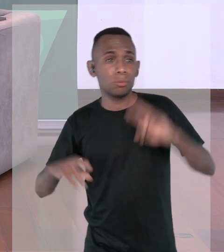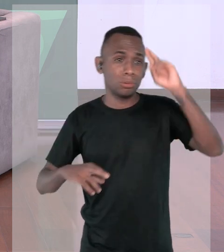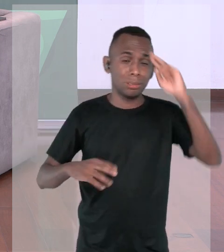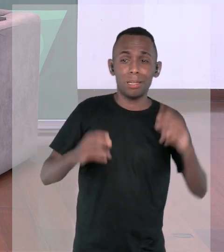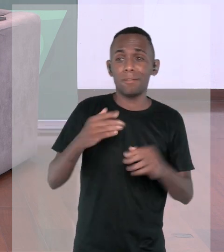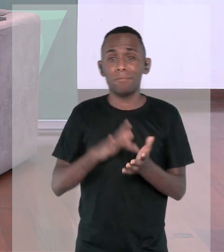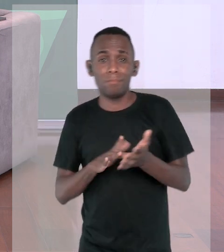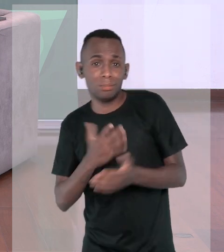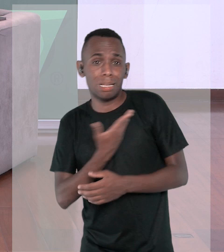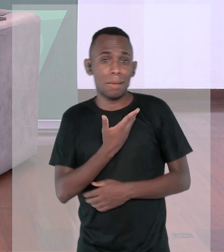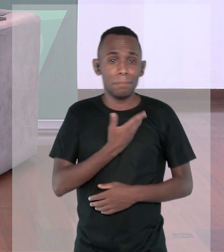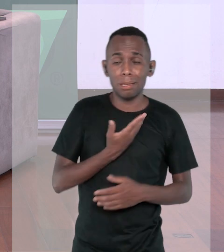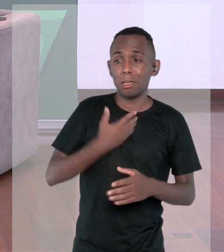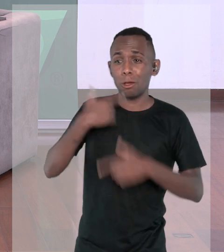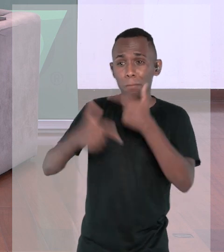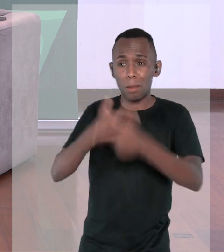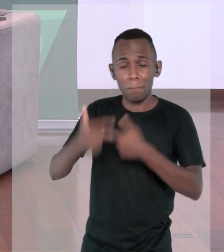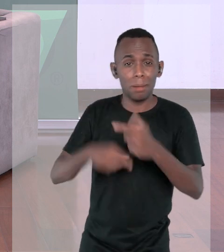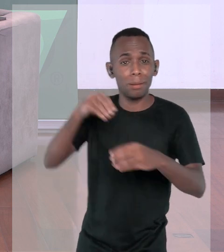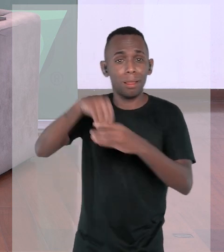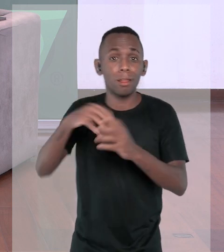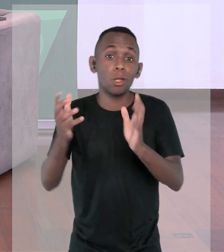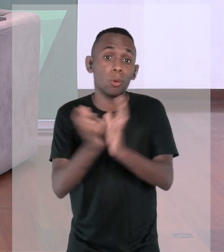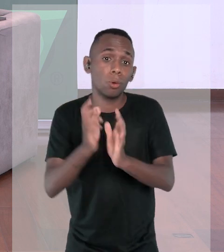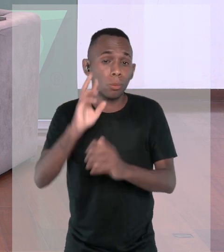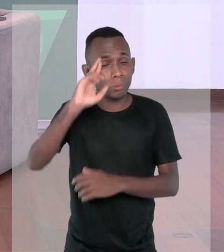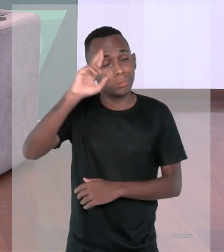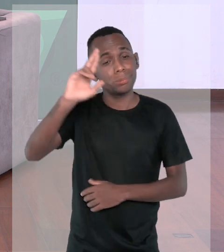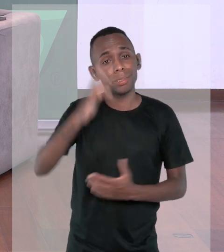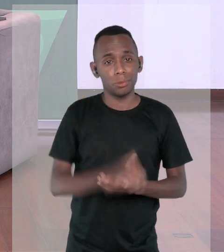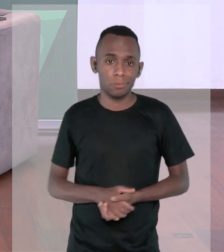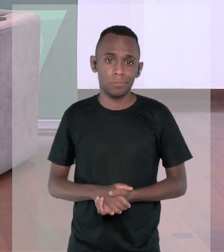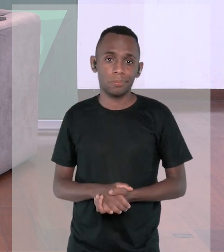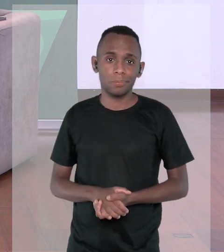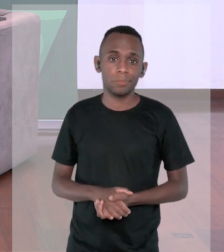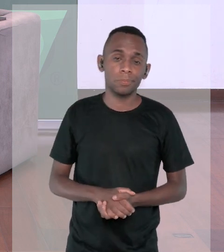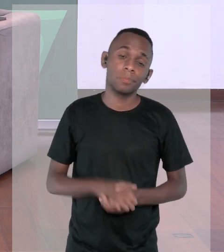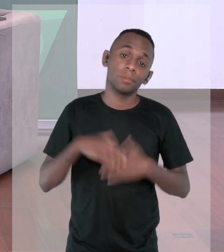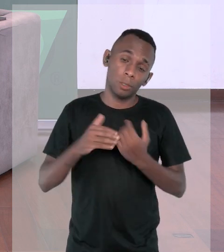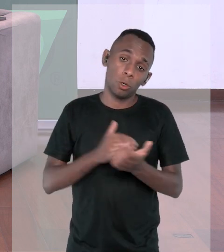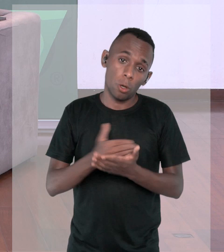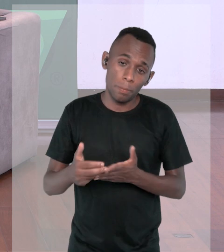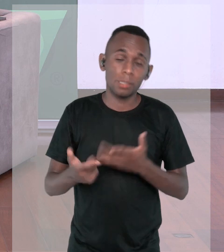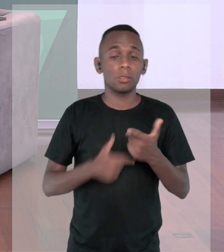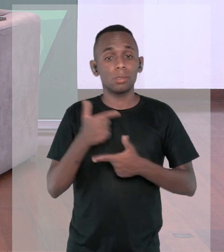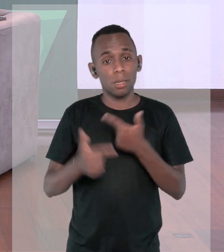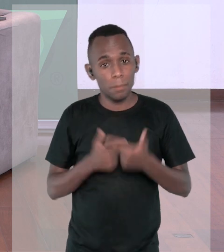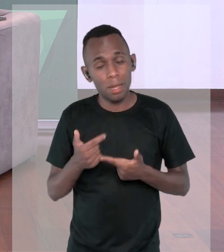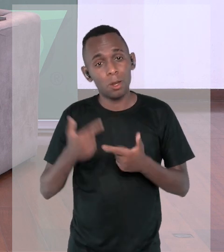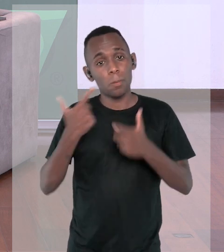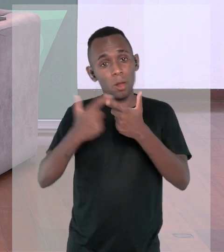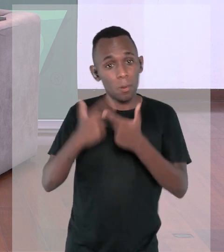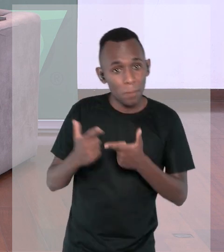que é amigo e está metendo os ferros nas costas. Assim começam os problemas corporativos que